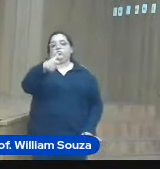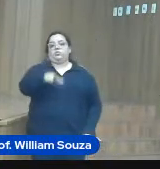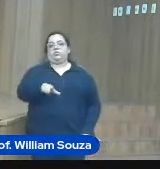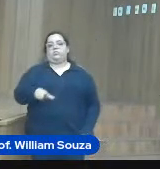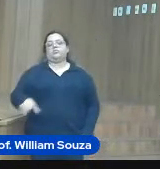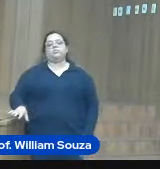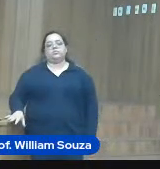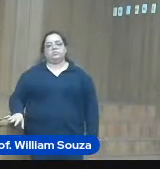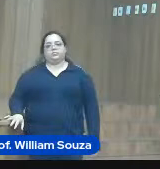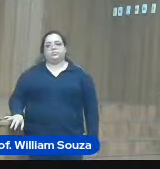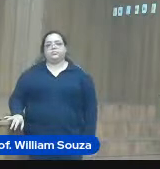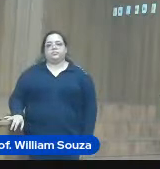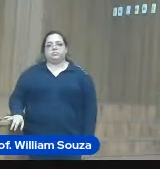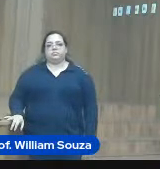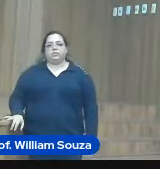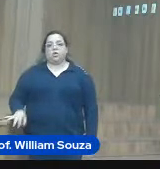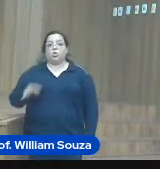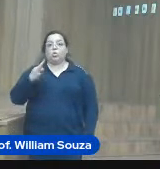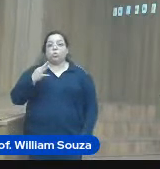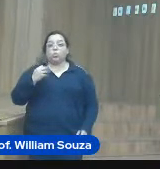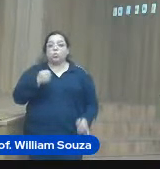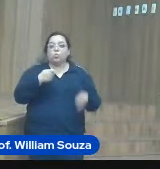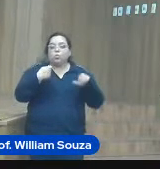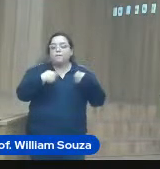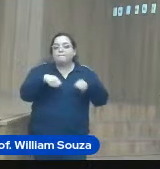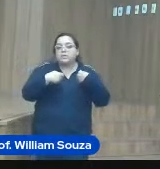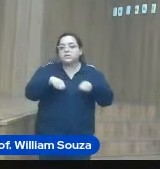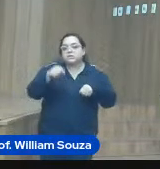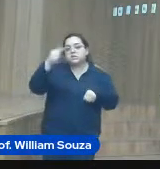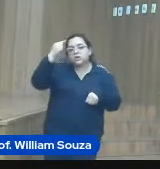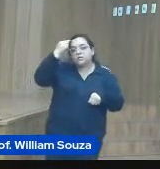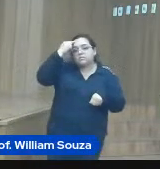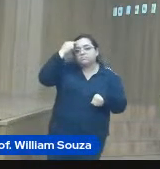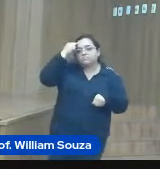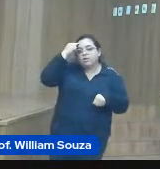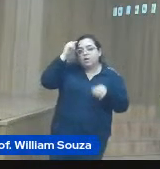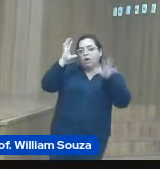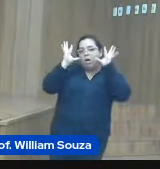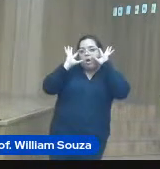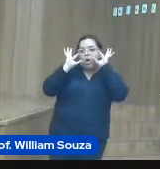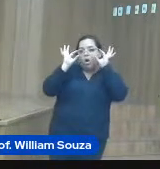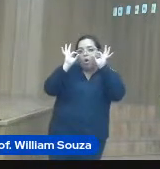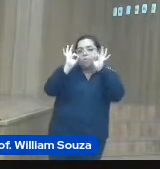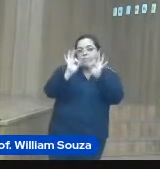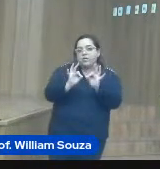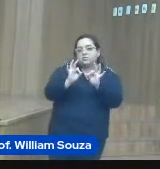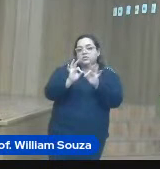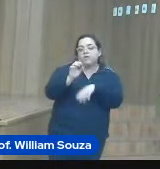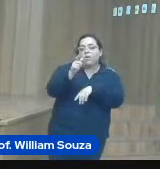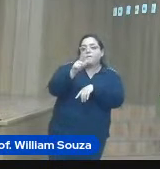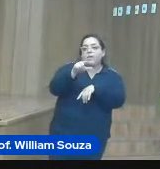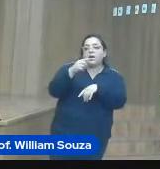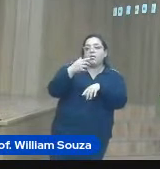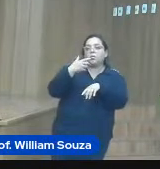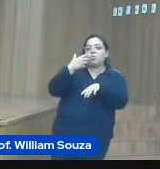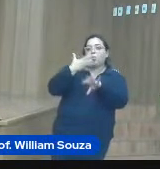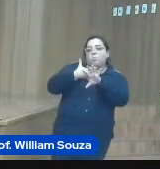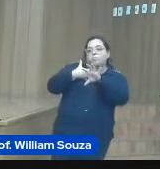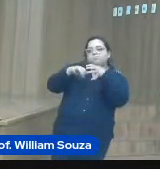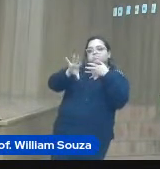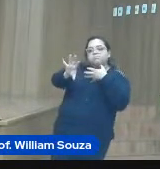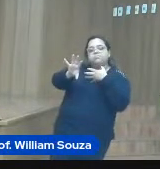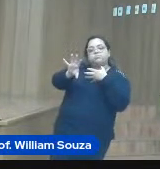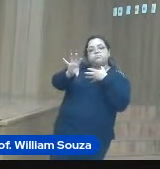Tudo tem que ser visto e pensado para o outro, não para mim, para o outro.